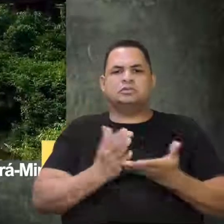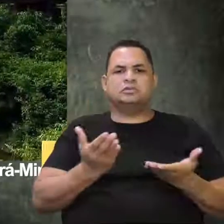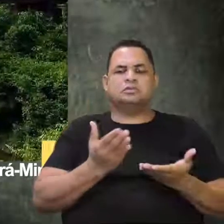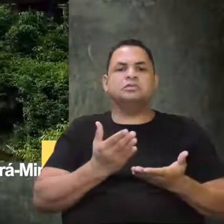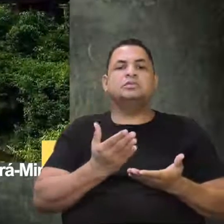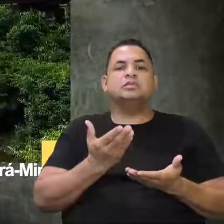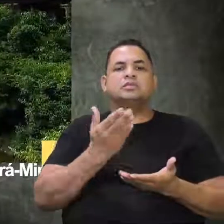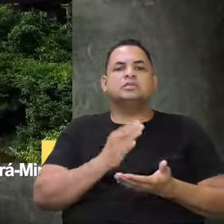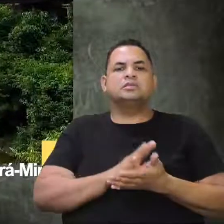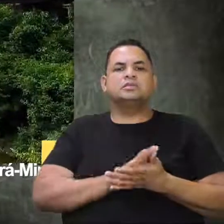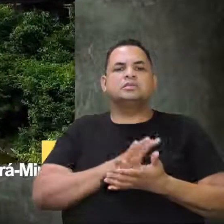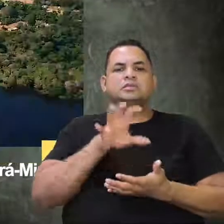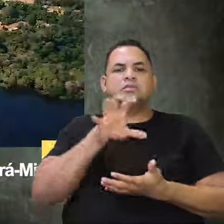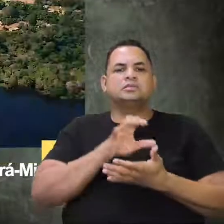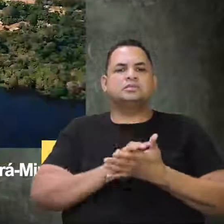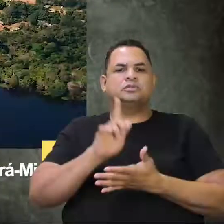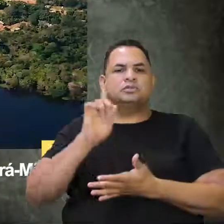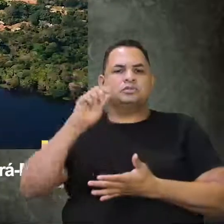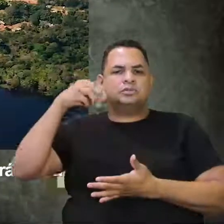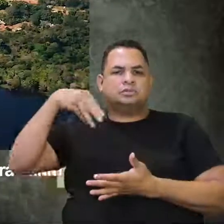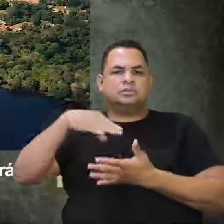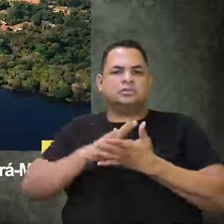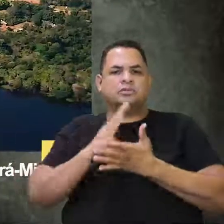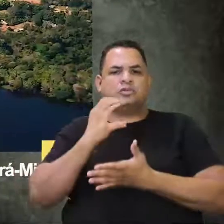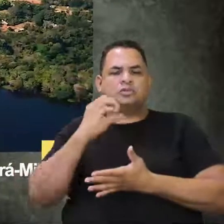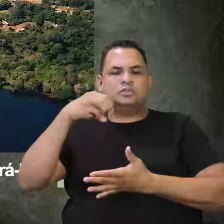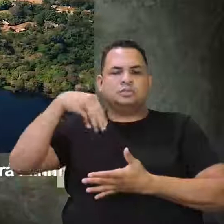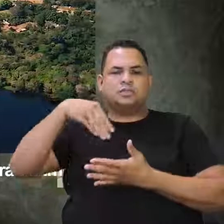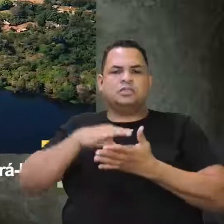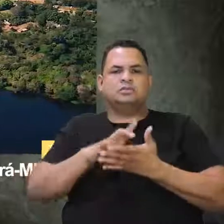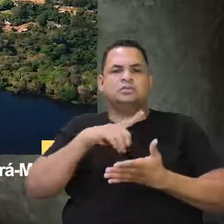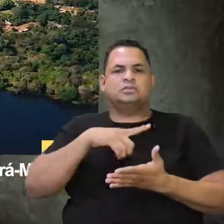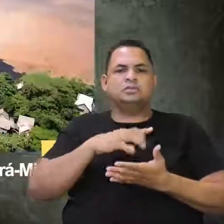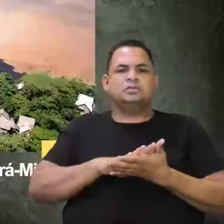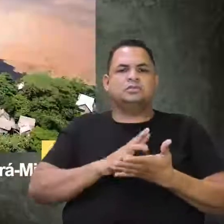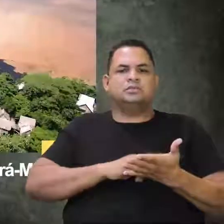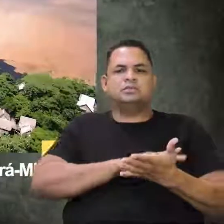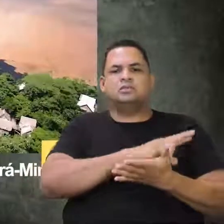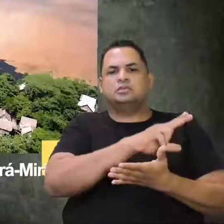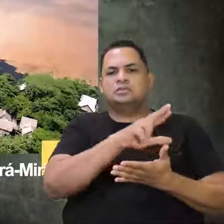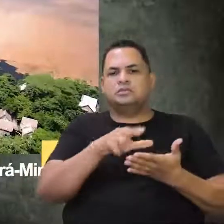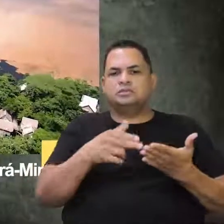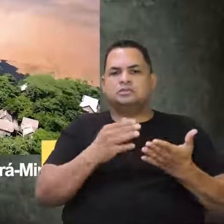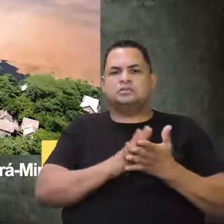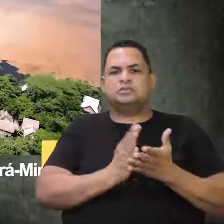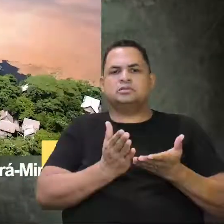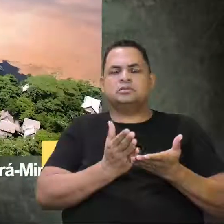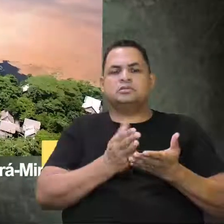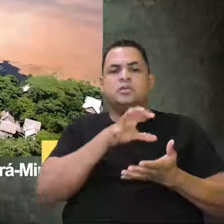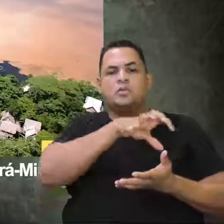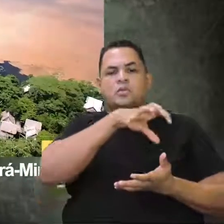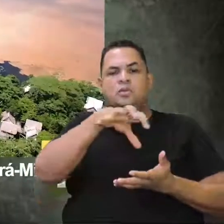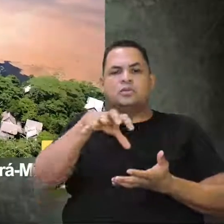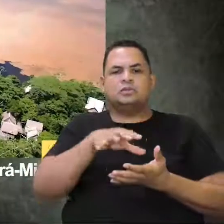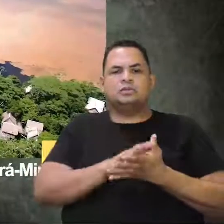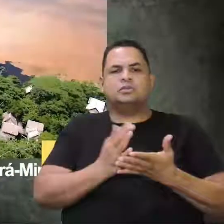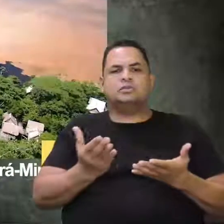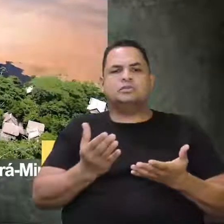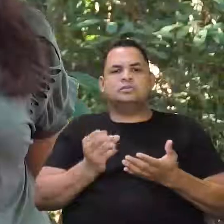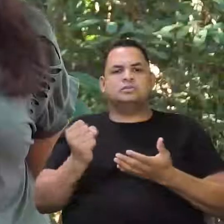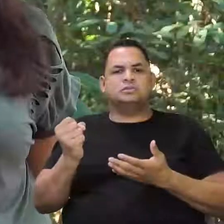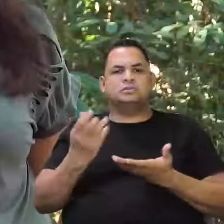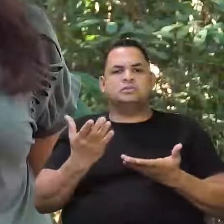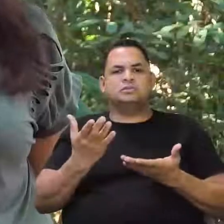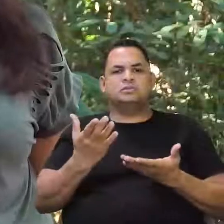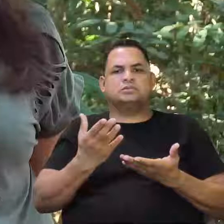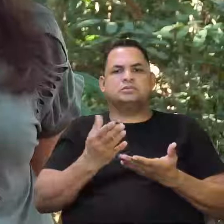sudoeste, na região de Guajará-Mirim, Costa Marques, que a gente tem um mosaico de unidades de conservação ali, e um pequeno remanescente um pouco mais íntegro